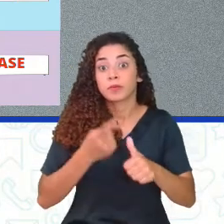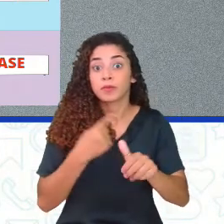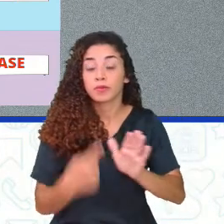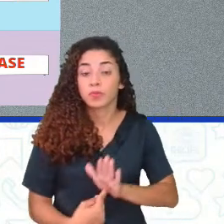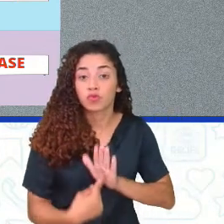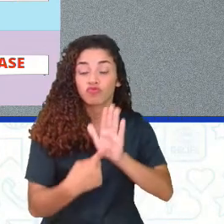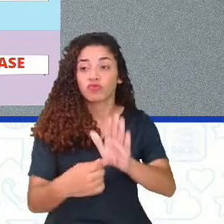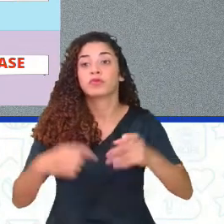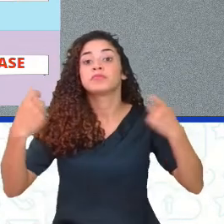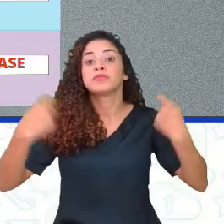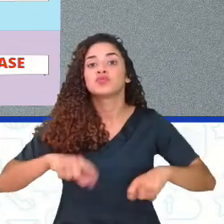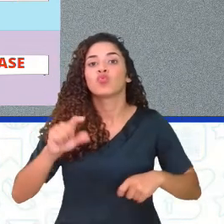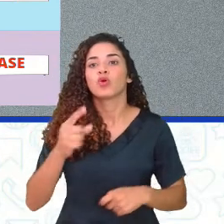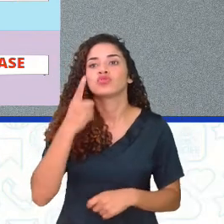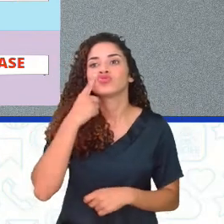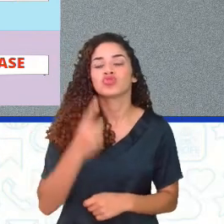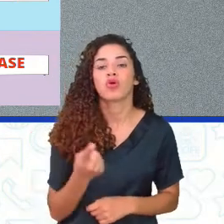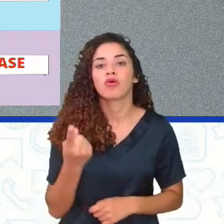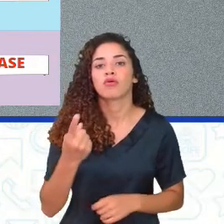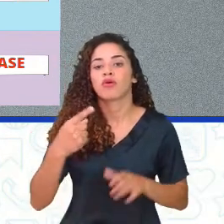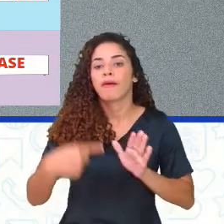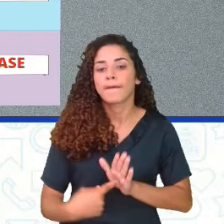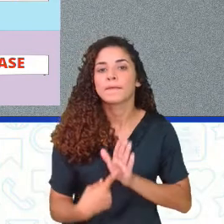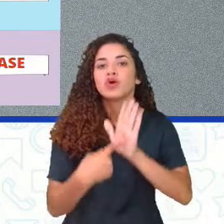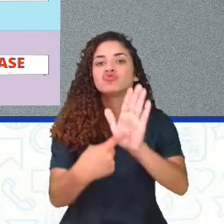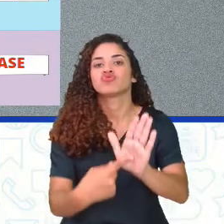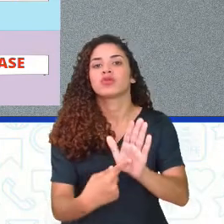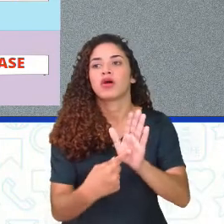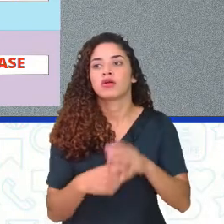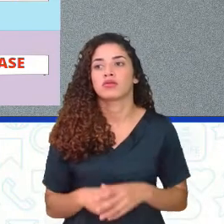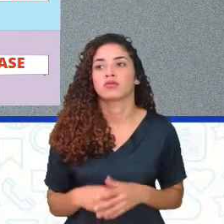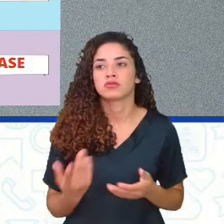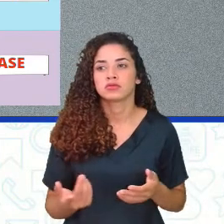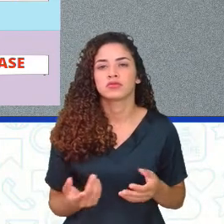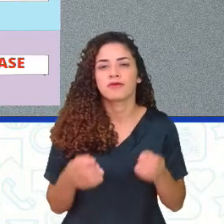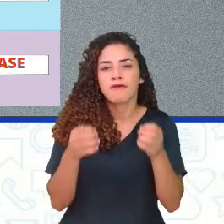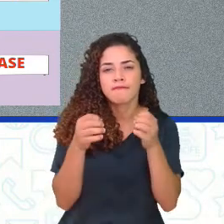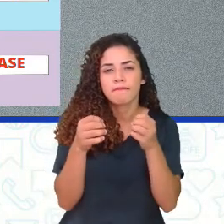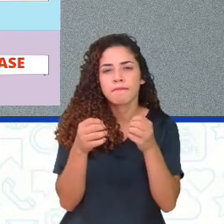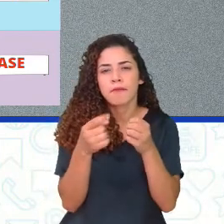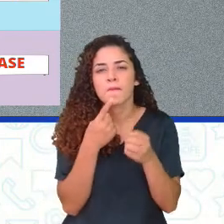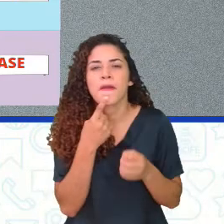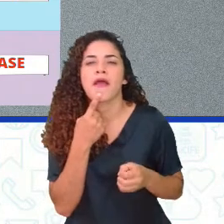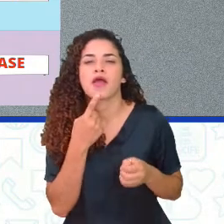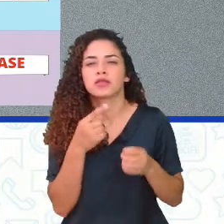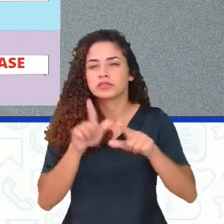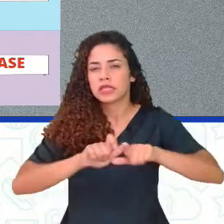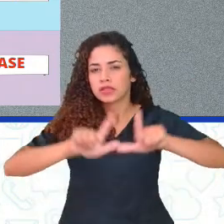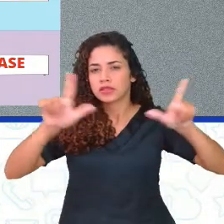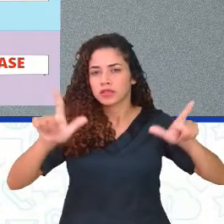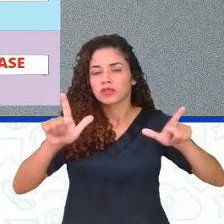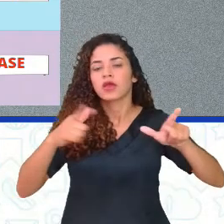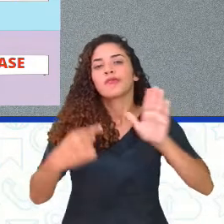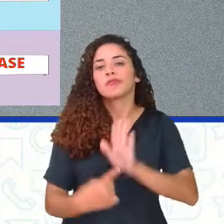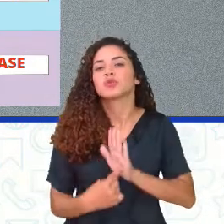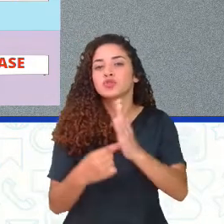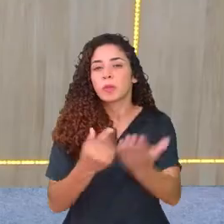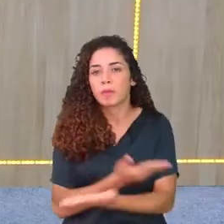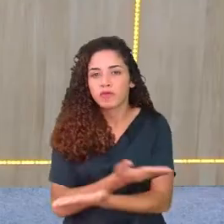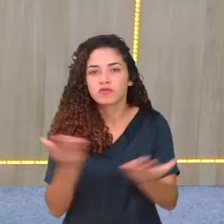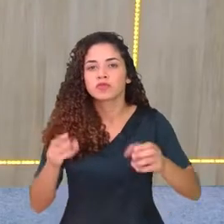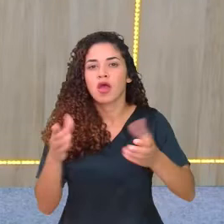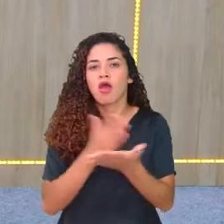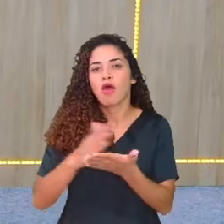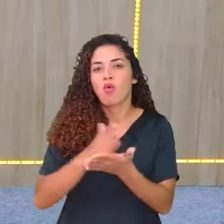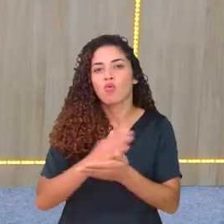precisar de apontar, eu vou precisar de chegar bem pertinho aqui da tela e mostrar algumas estruturas que compõem aí